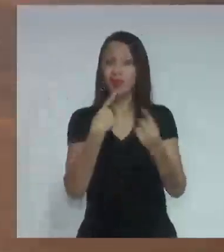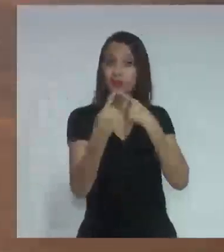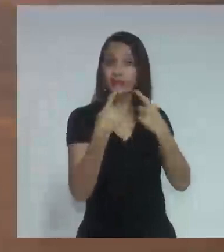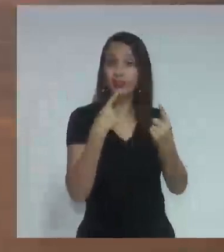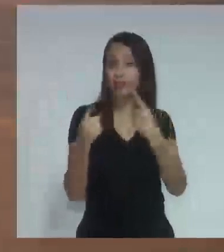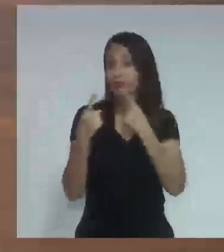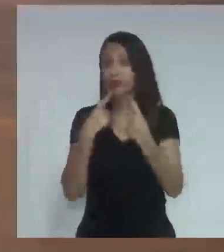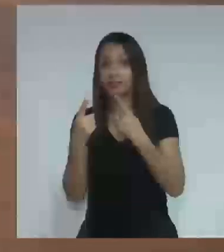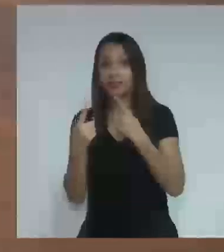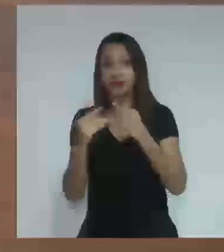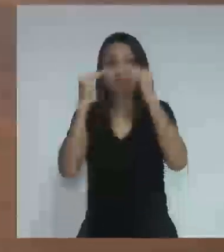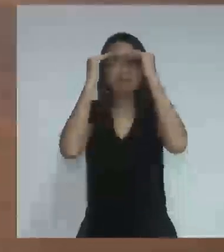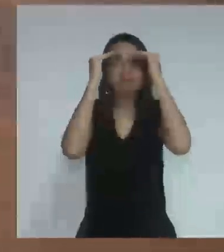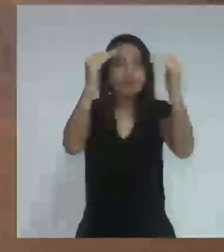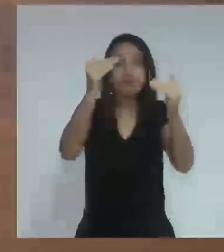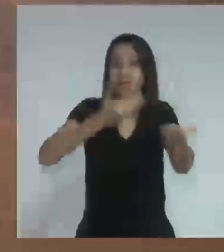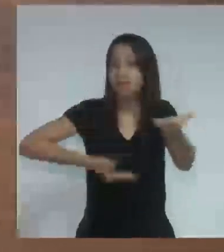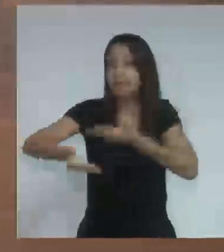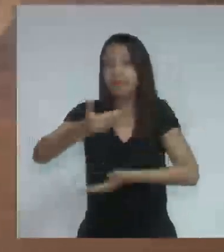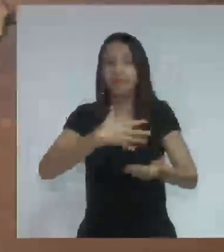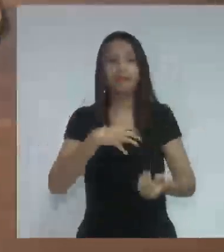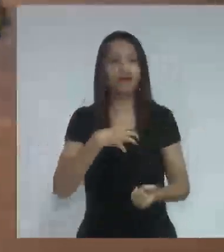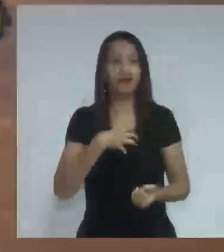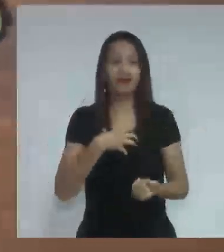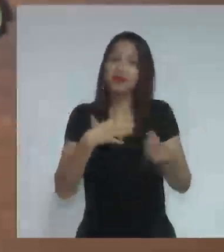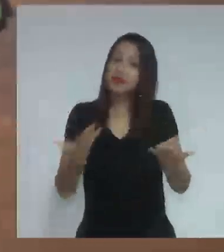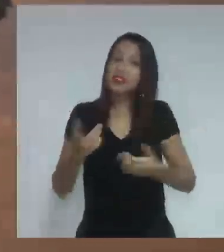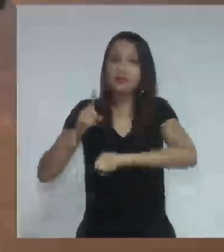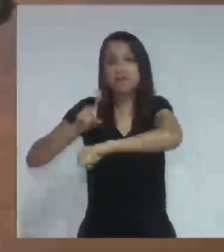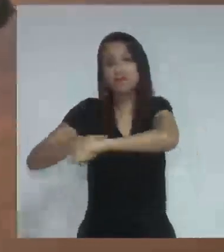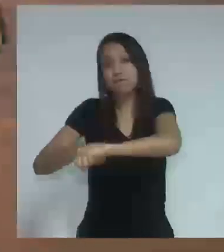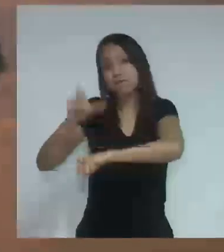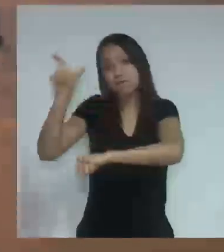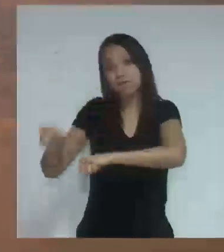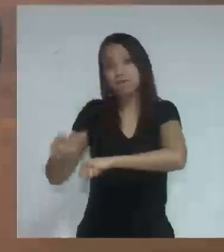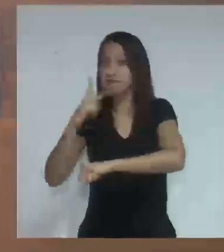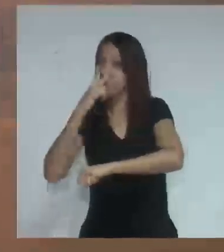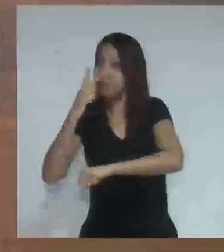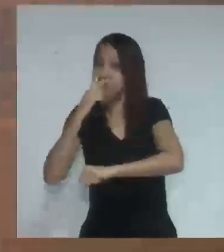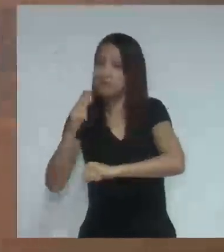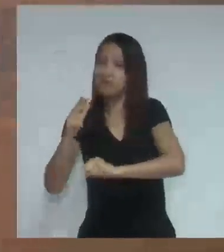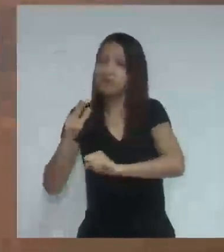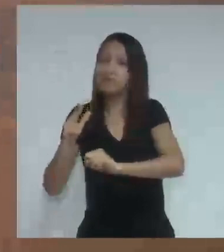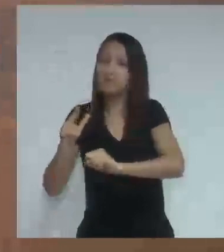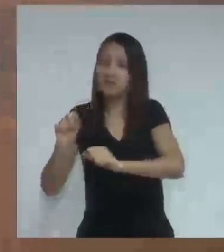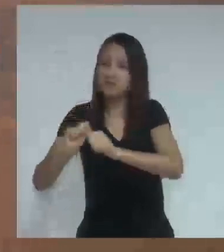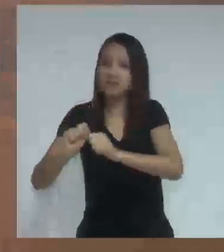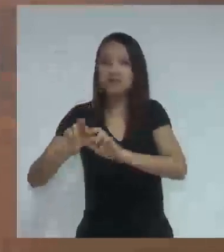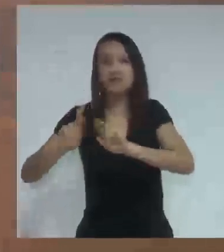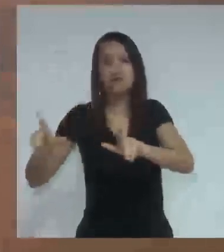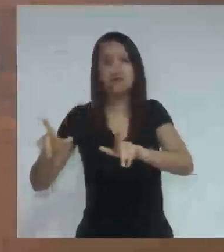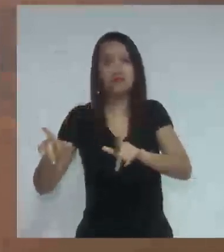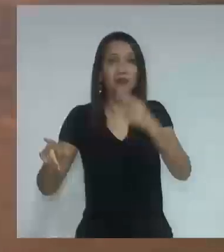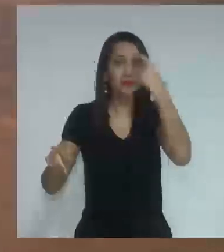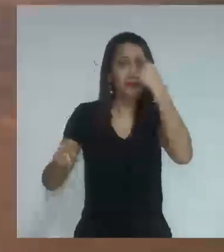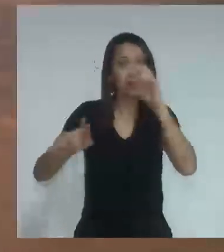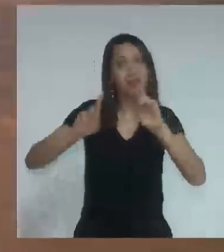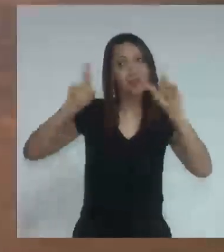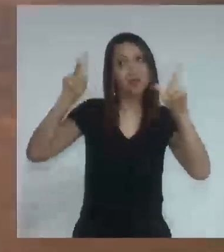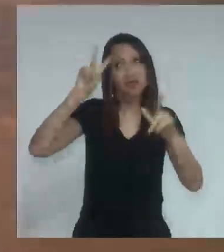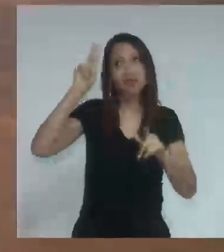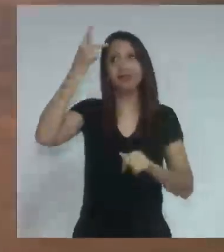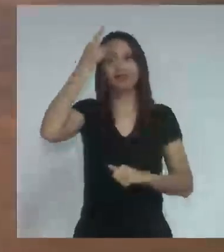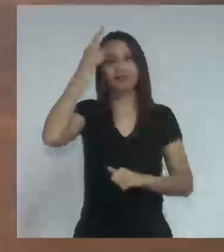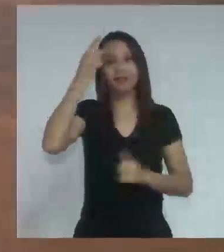diálogo e o respeito de um posicionamento. Naquele momento ele achou que deveria fazer aquilo. Hoje talvez não pensa mais.